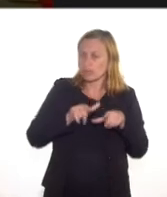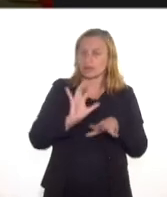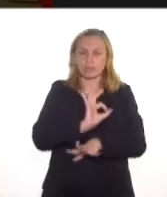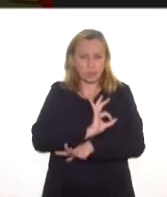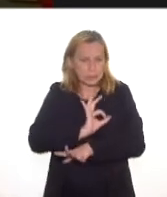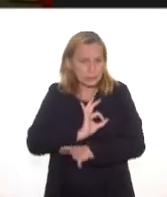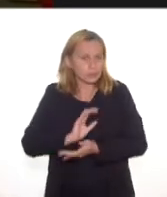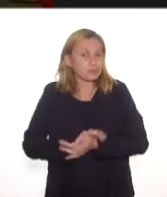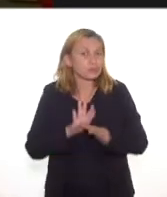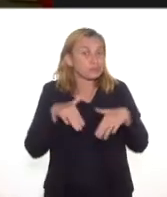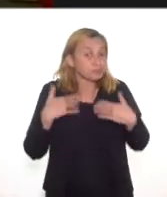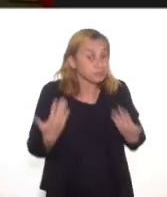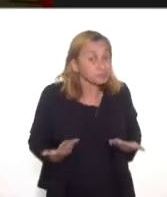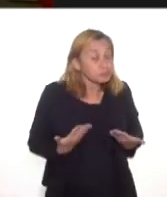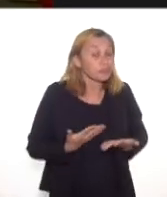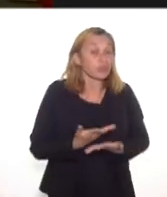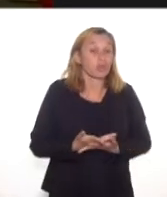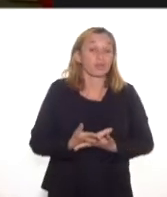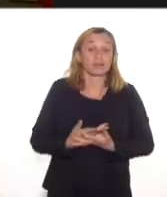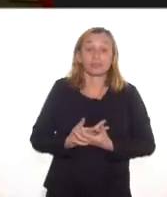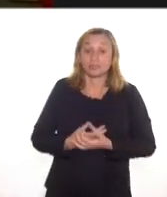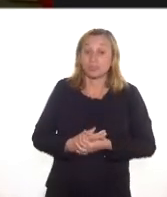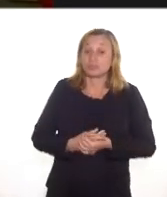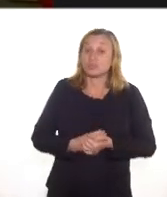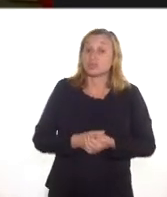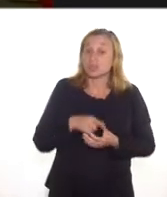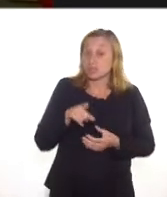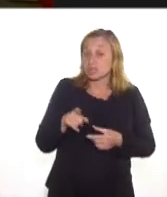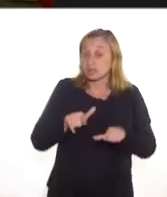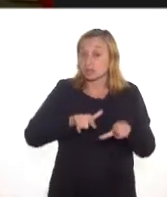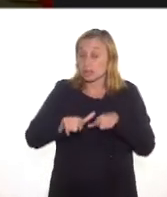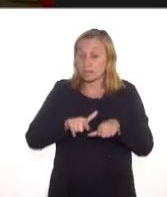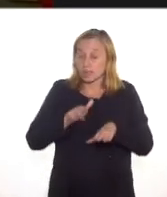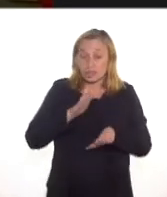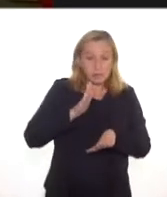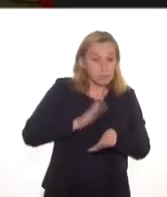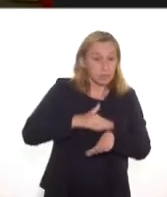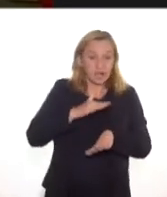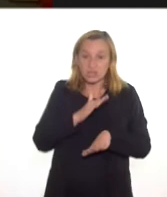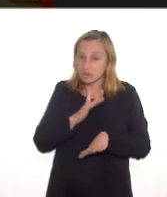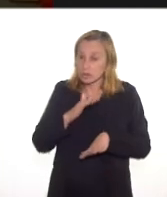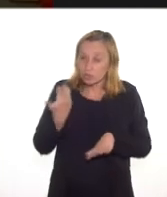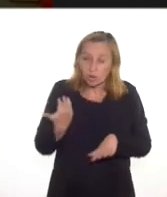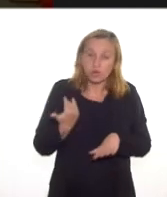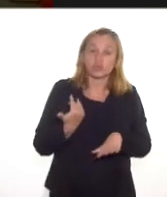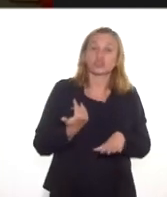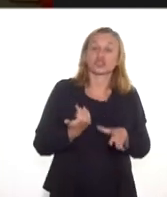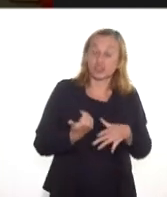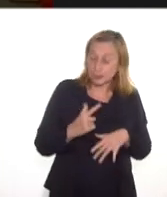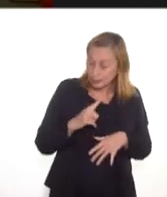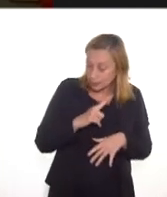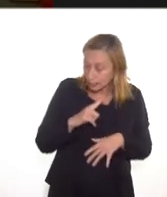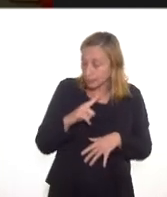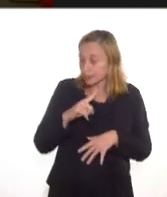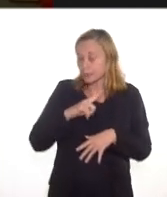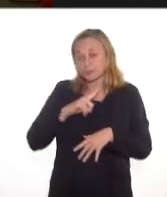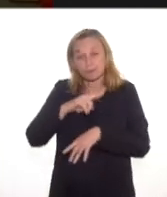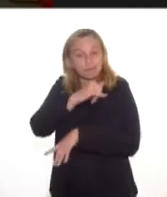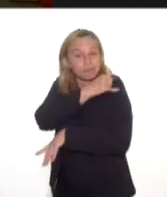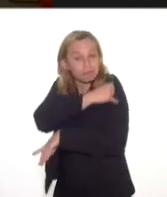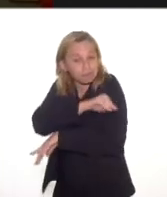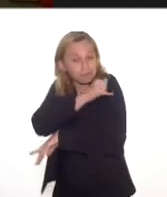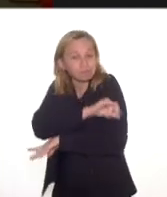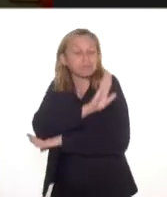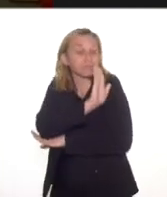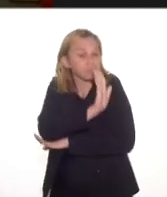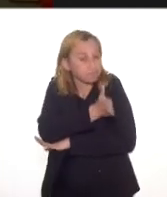policial. Então, não é à toa que essa é a operação mais letal, sangrenta, que o Rio de Janeiro